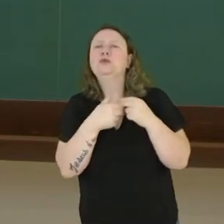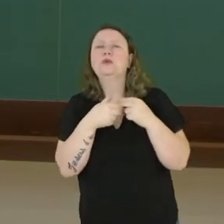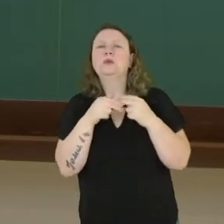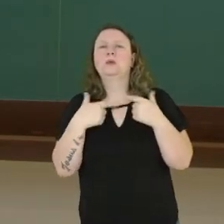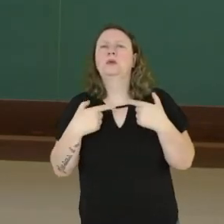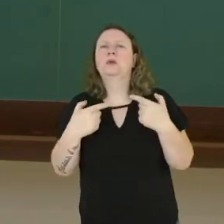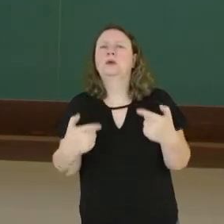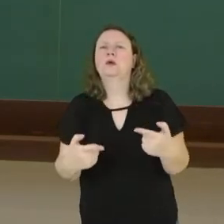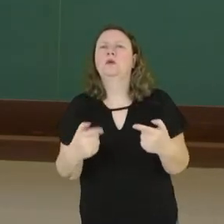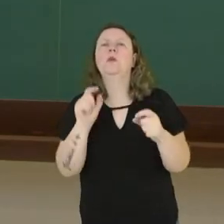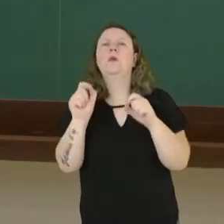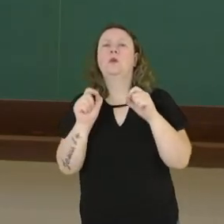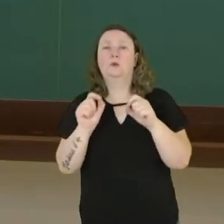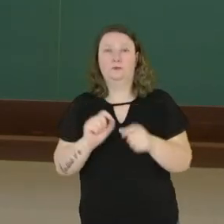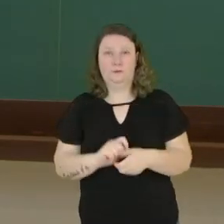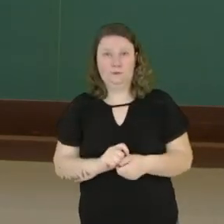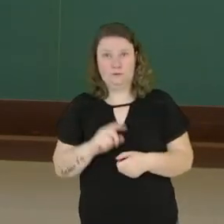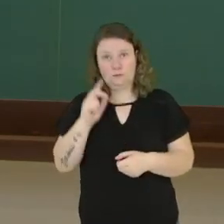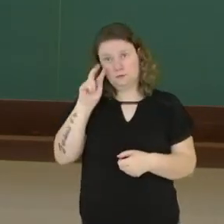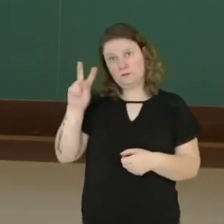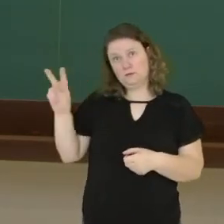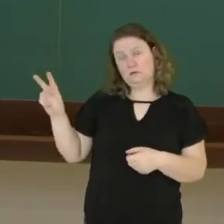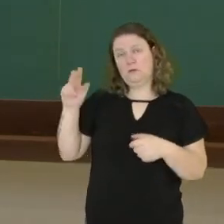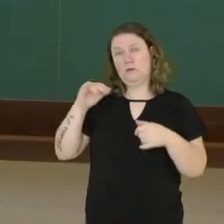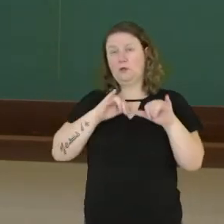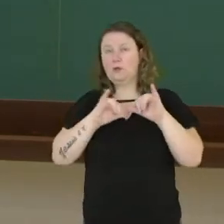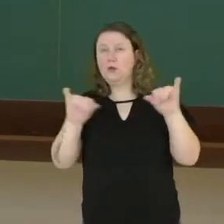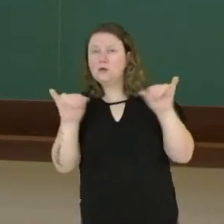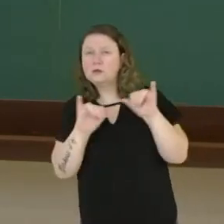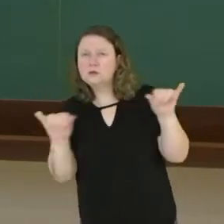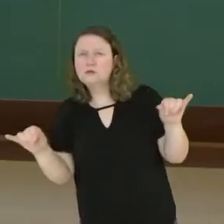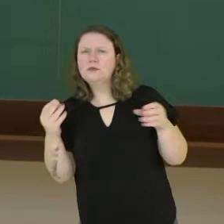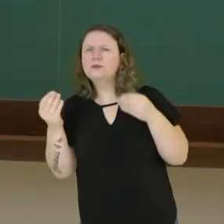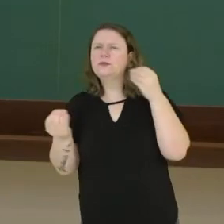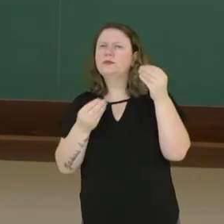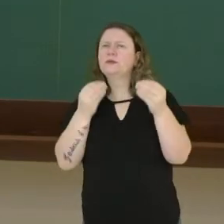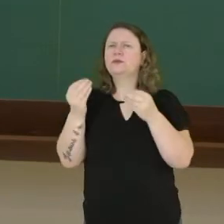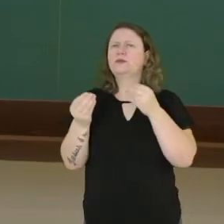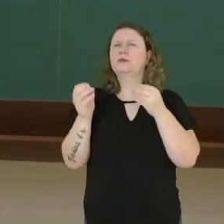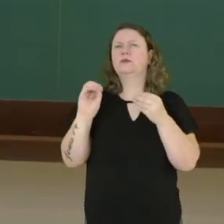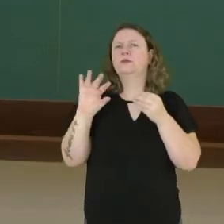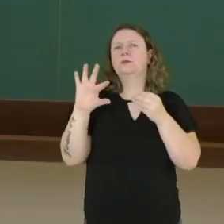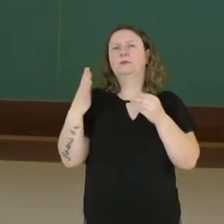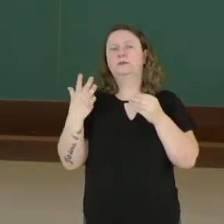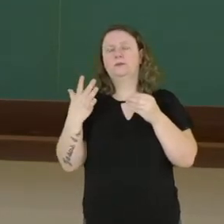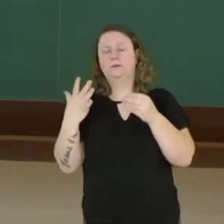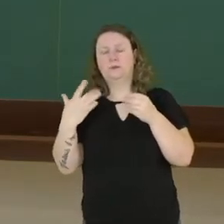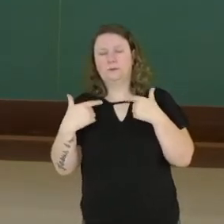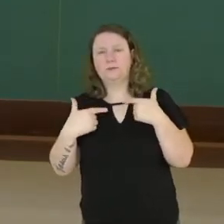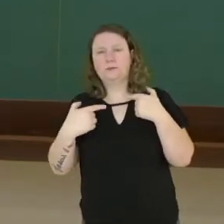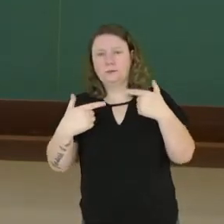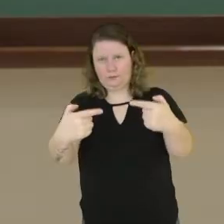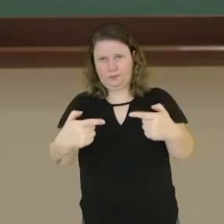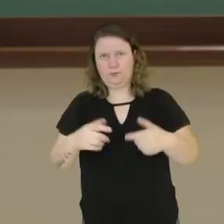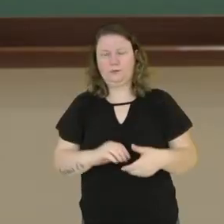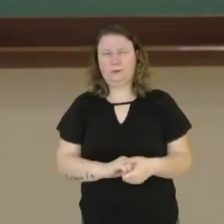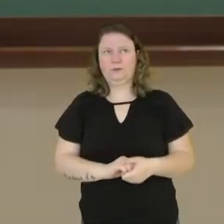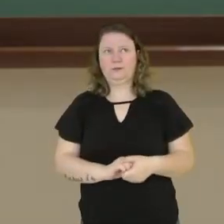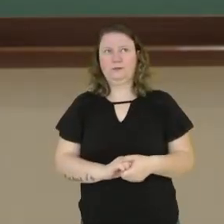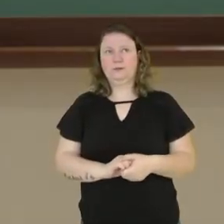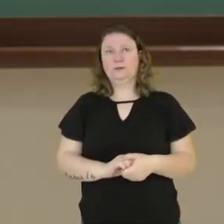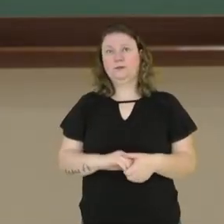olhada em algumas notícias que falam sobre como ocorrem esses conflitos, essas guerras. Olha só, a